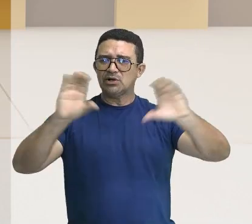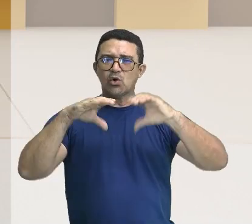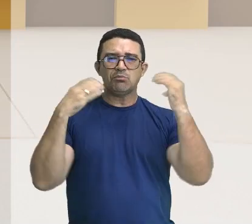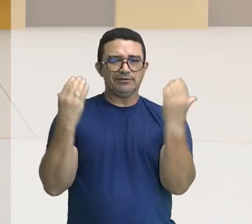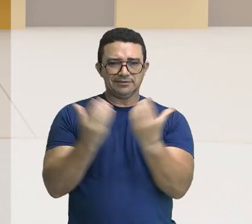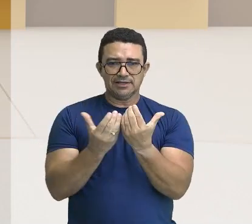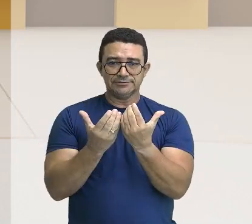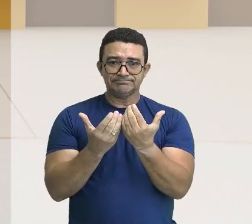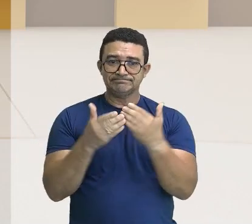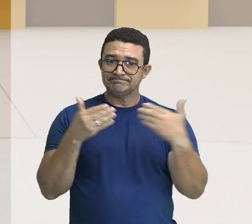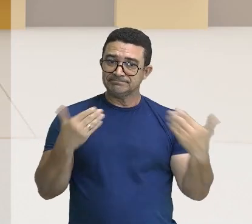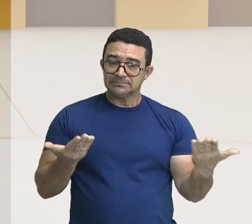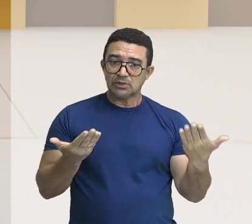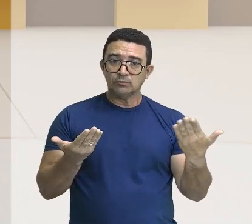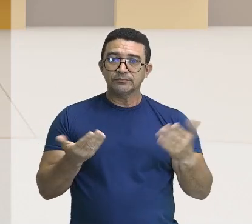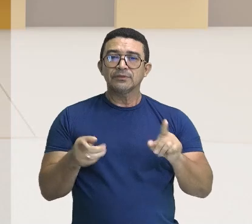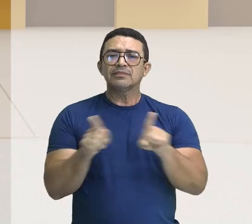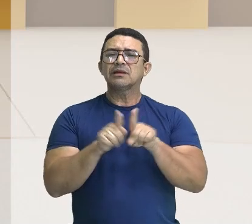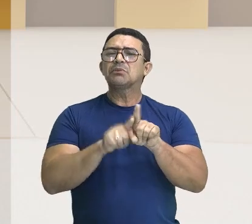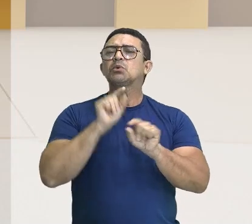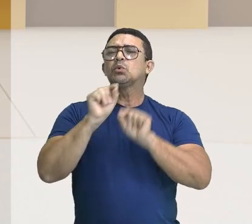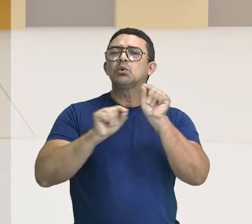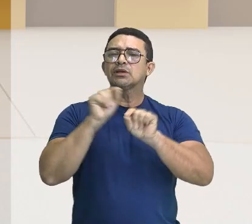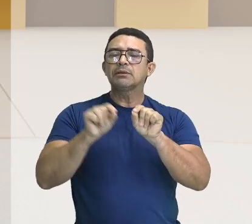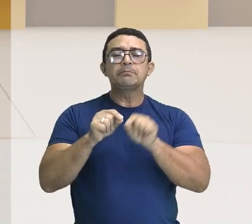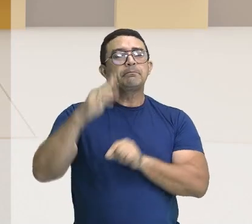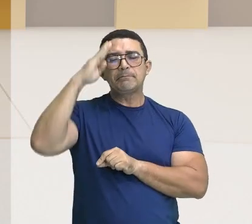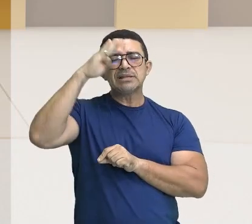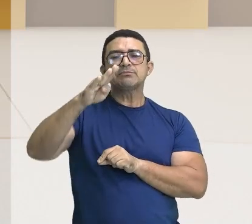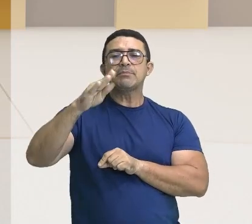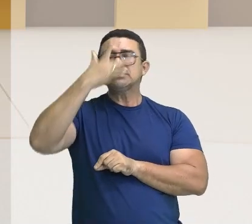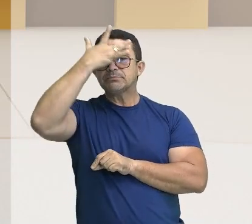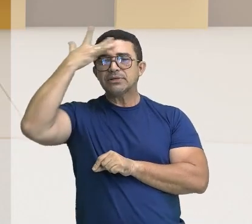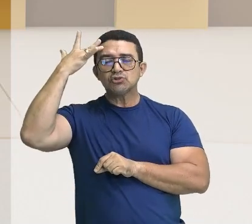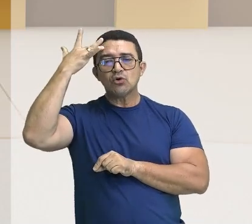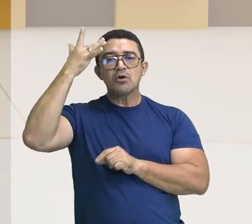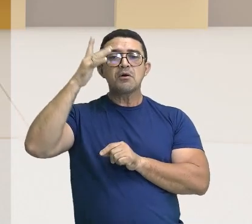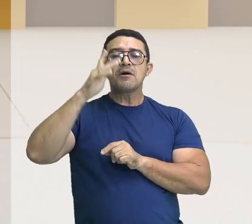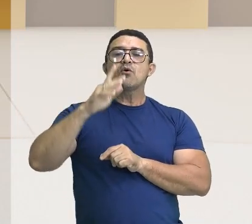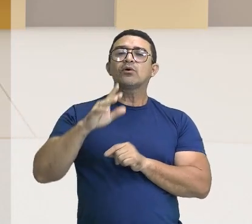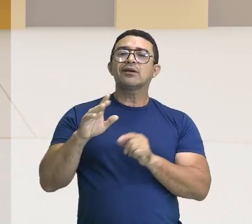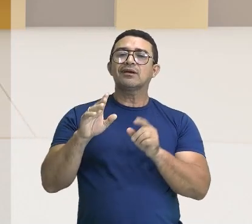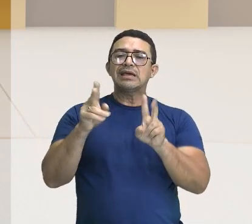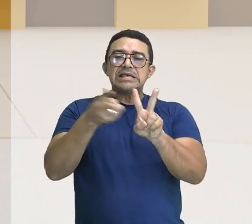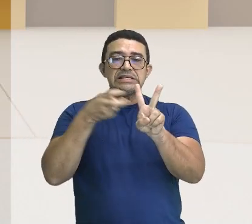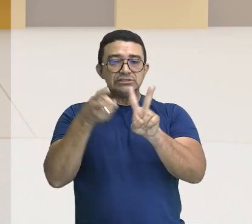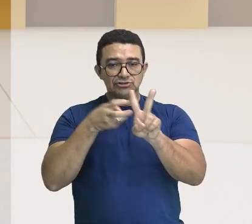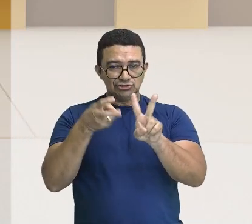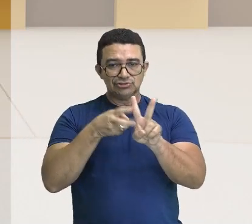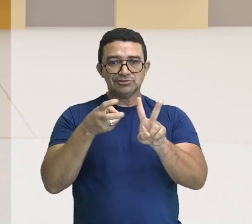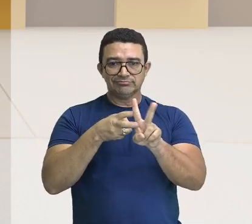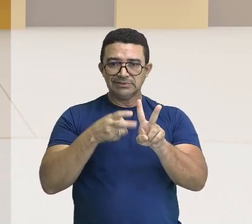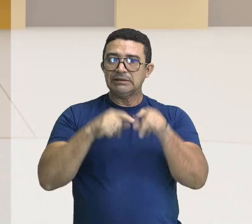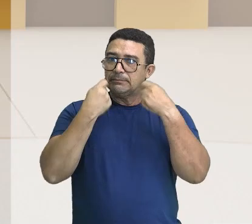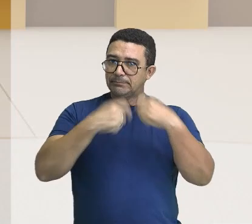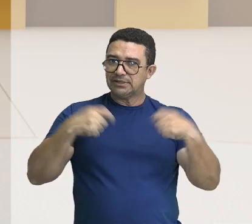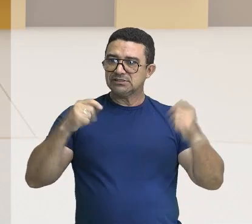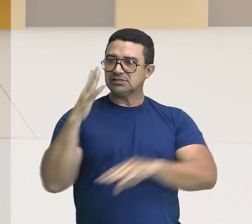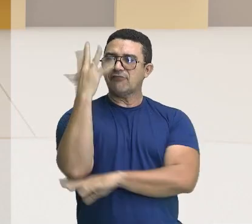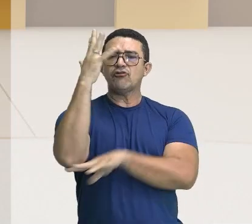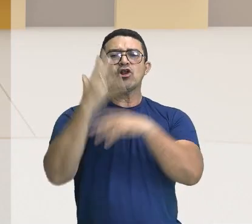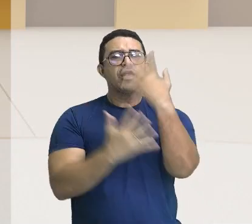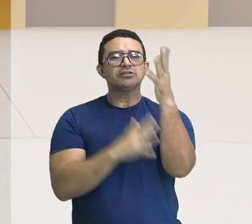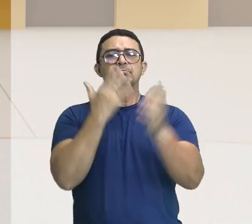locais, né? Especialmente os indígenas, que dependem da floresta para a sua subsistência